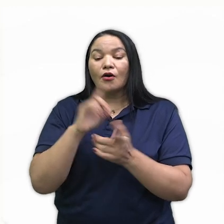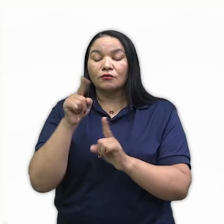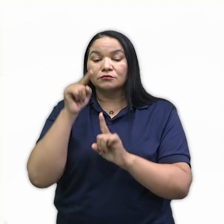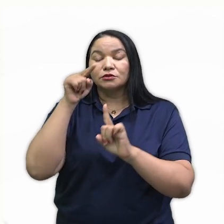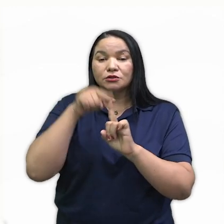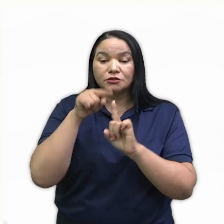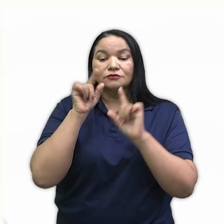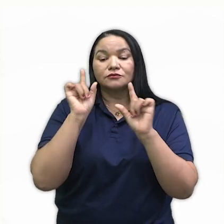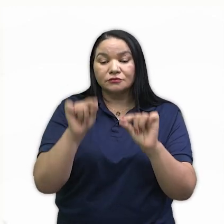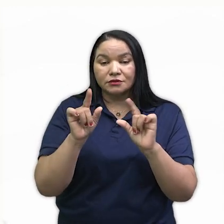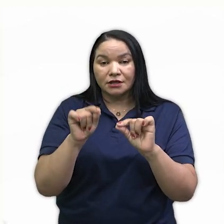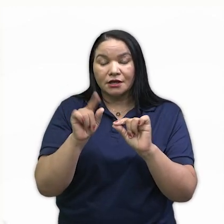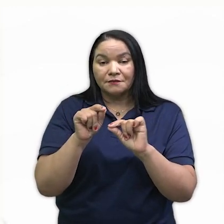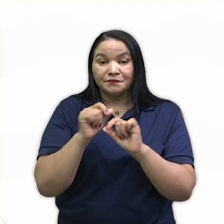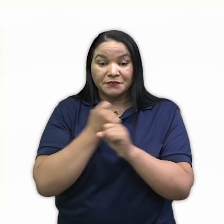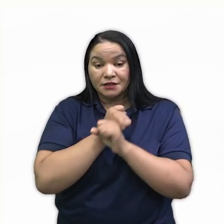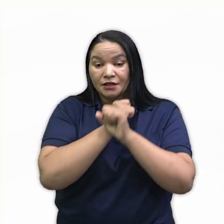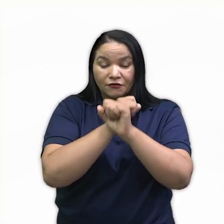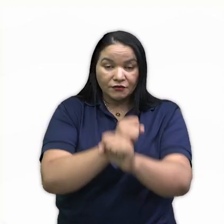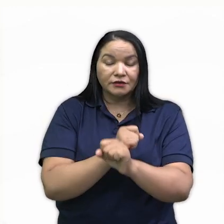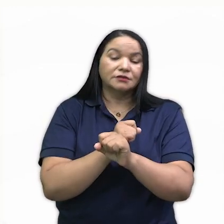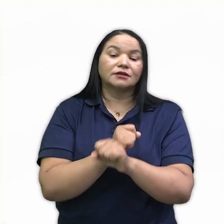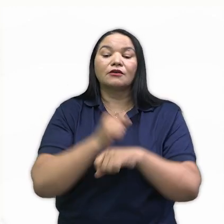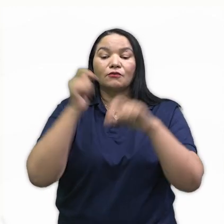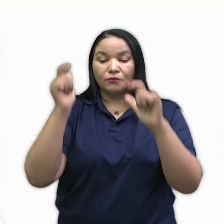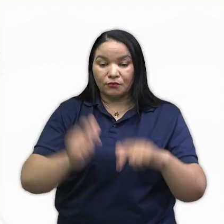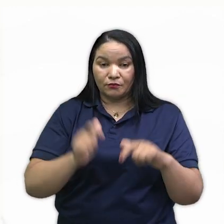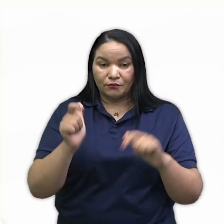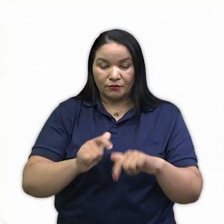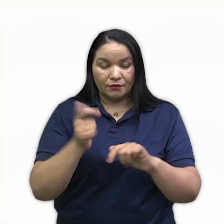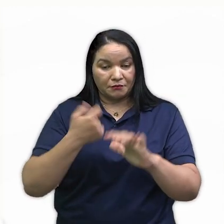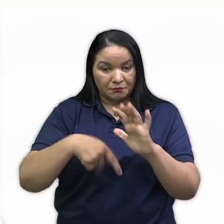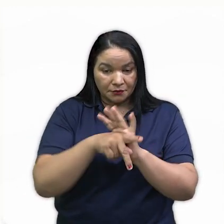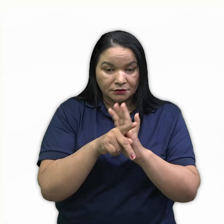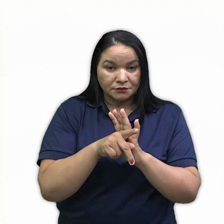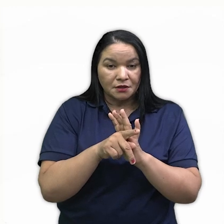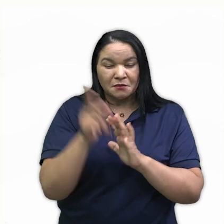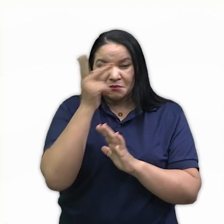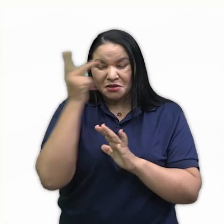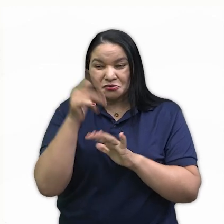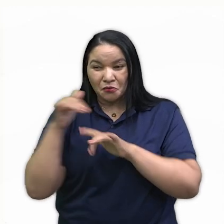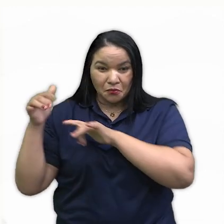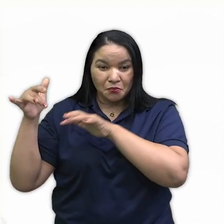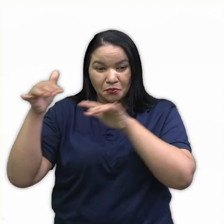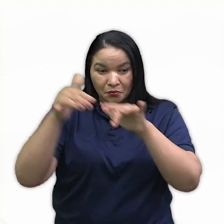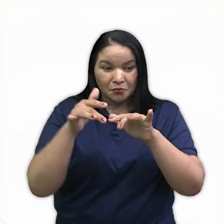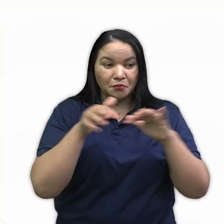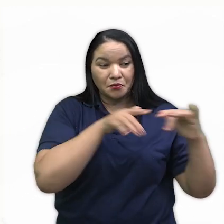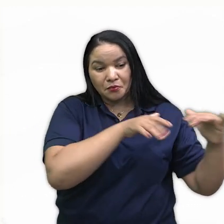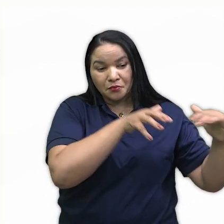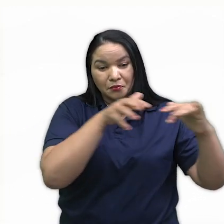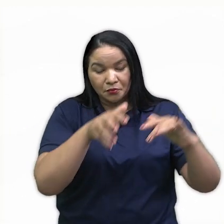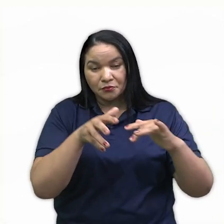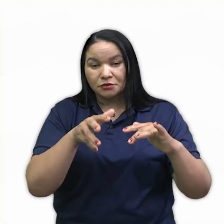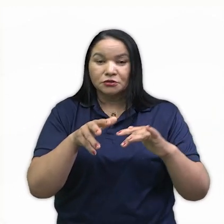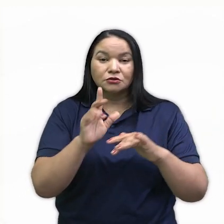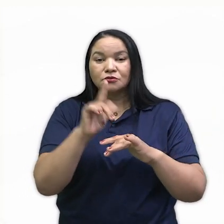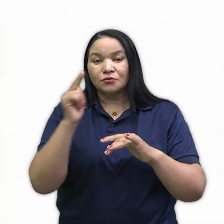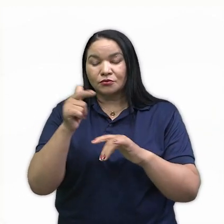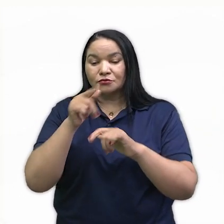principal objetivo defender aquela região ali de invasões de holandeses,